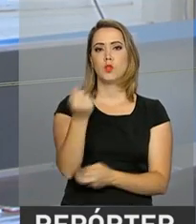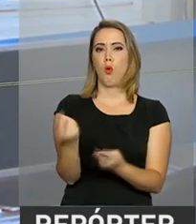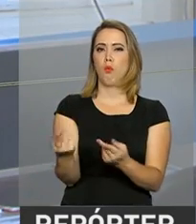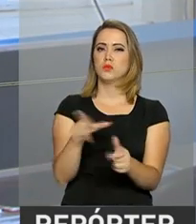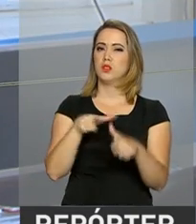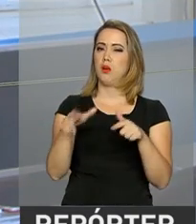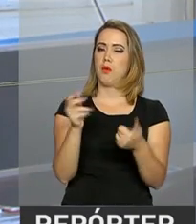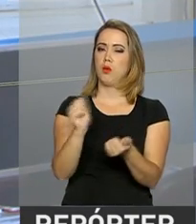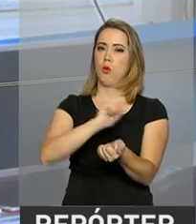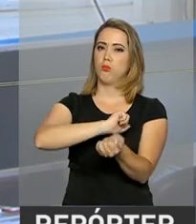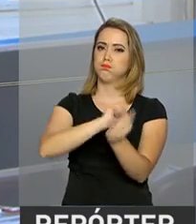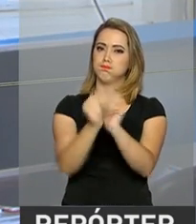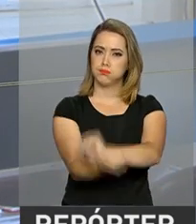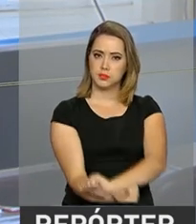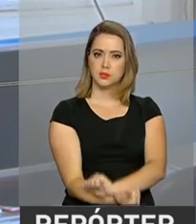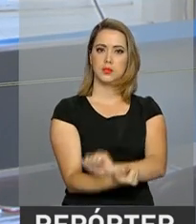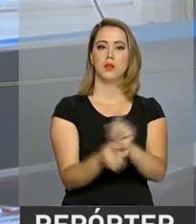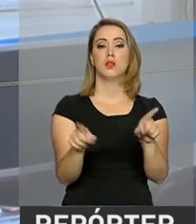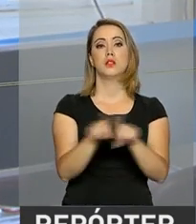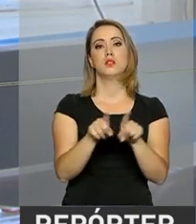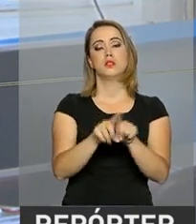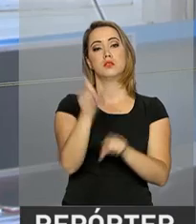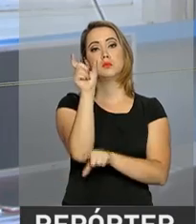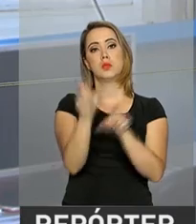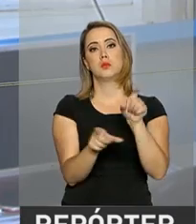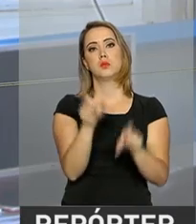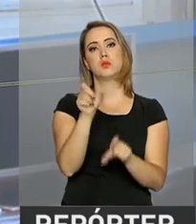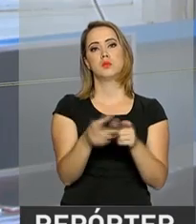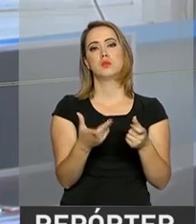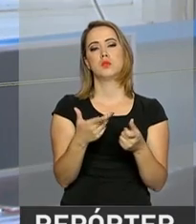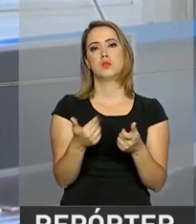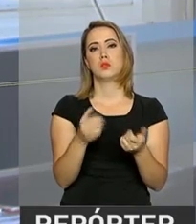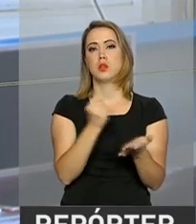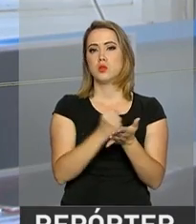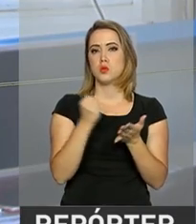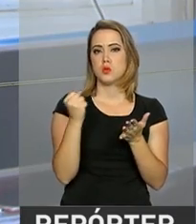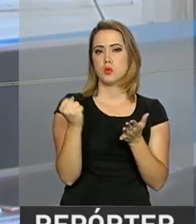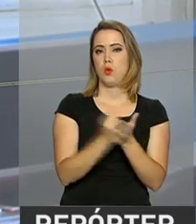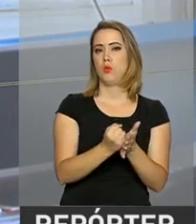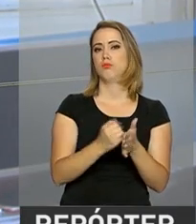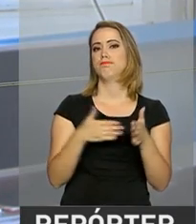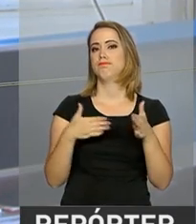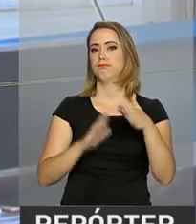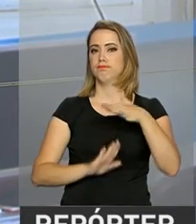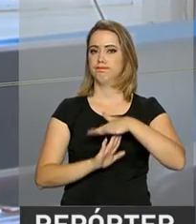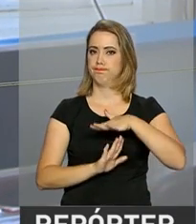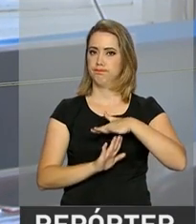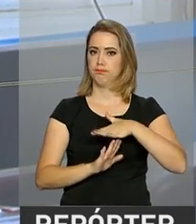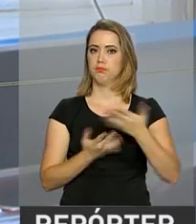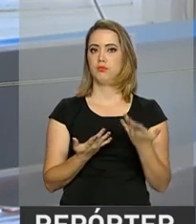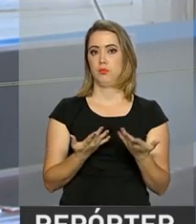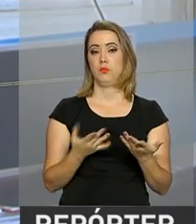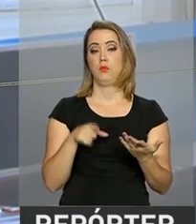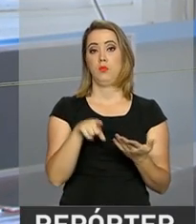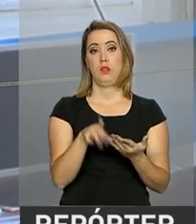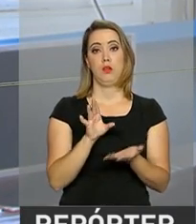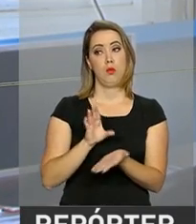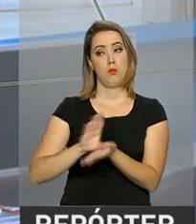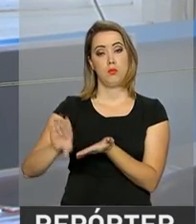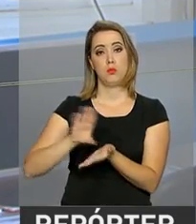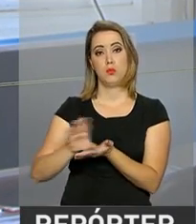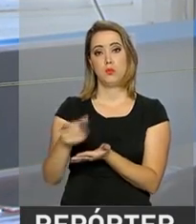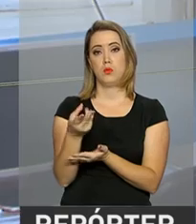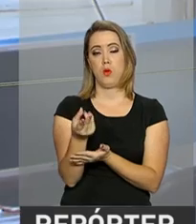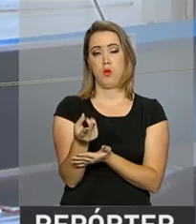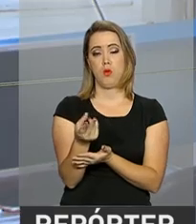profissionais com contratos de trabalho suspenso os benefícios vão ser liberados pela Caixa Econômica Federal de acordo com o número final